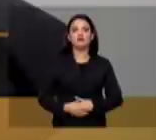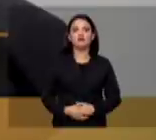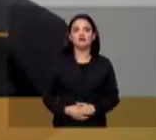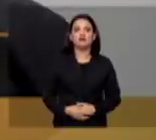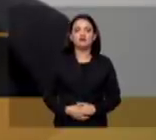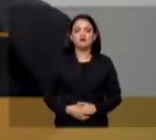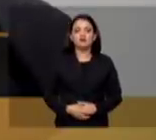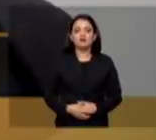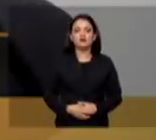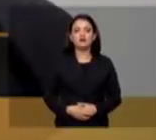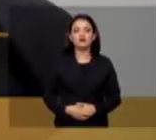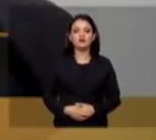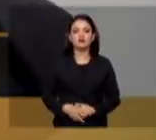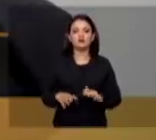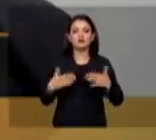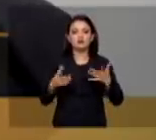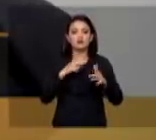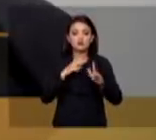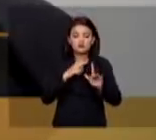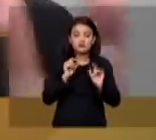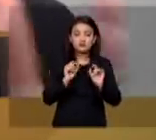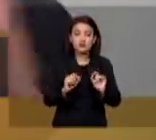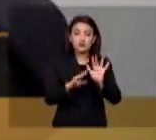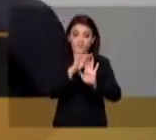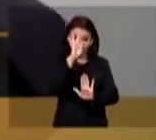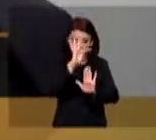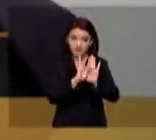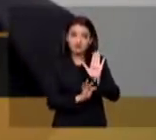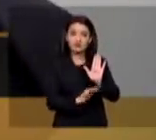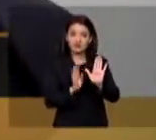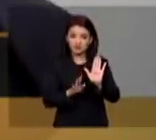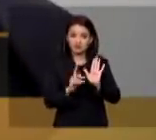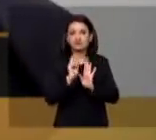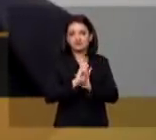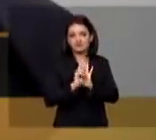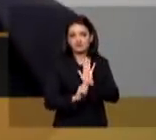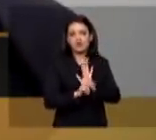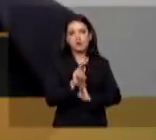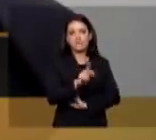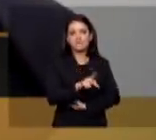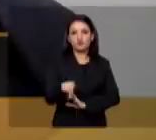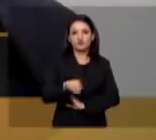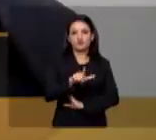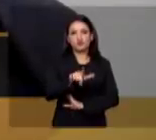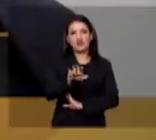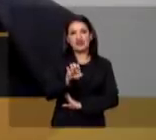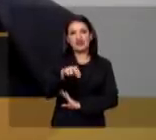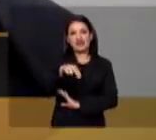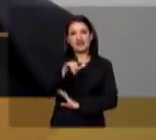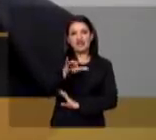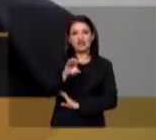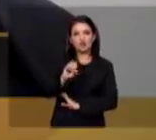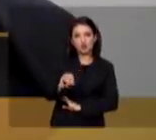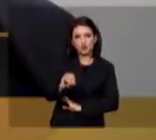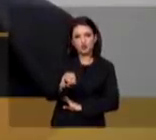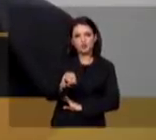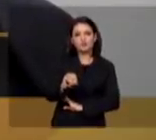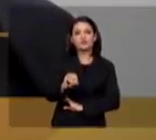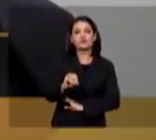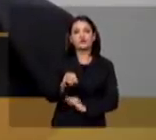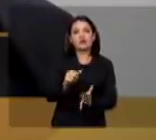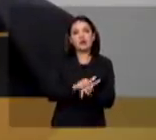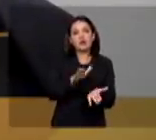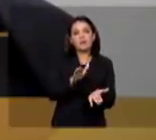164.493. A questão foi objeto de texto escrito pelo notável professor Lênio Streck,